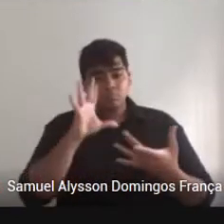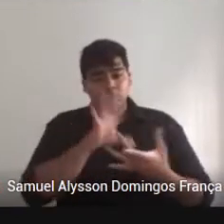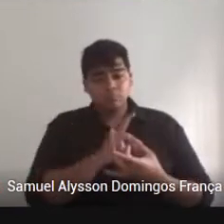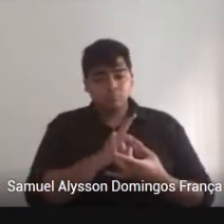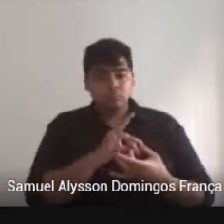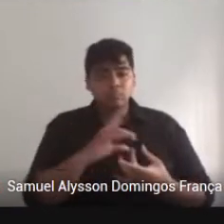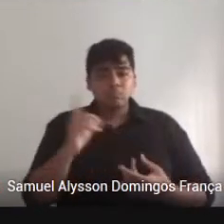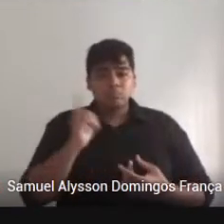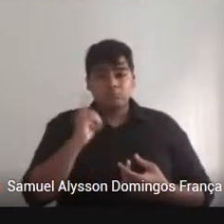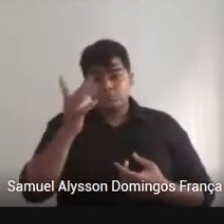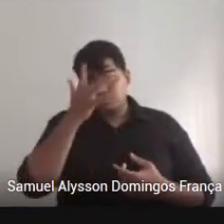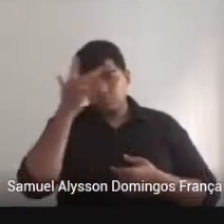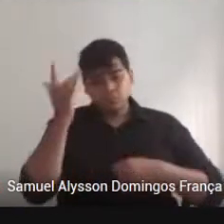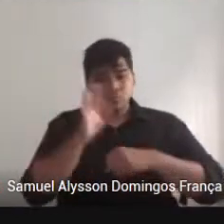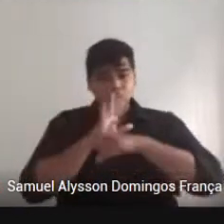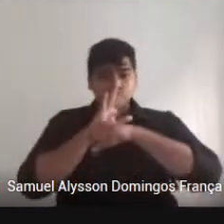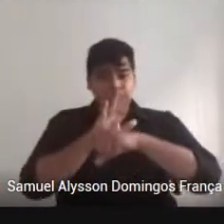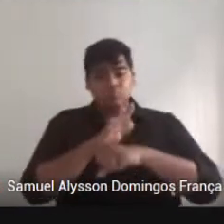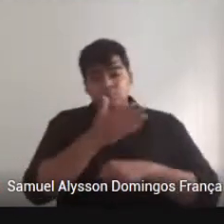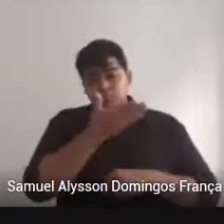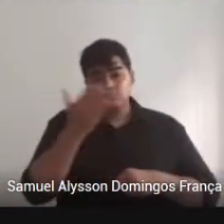pessoal que vai dar suporte no chat,